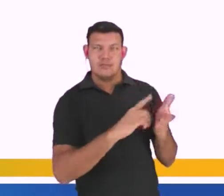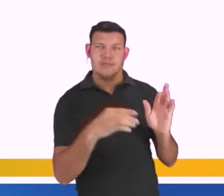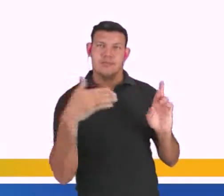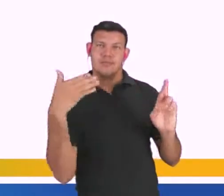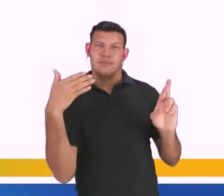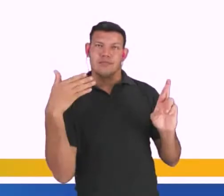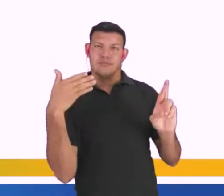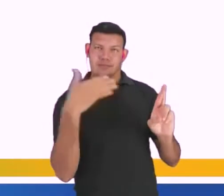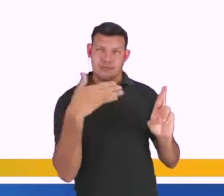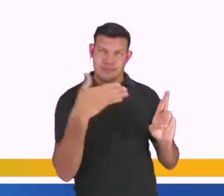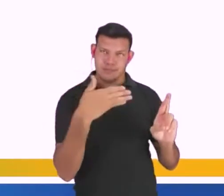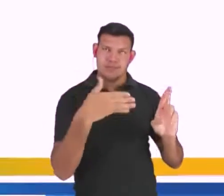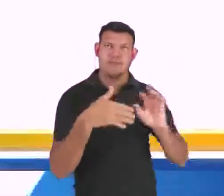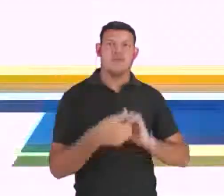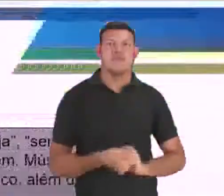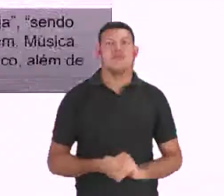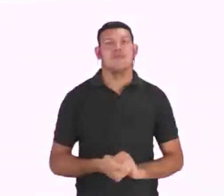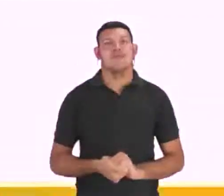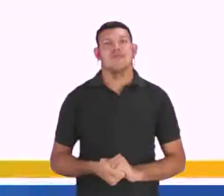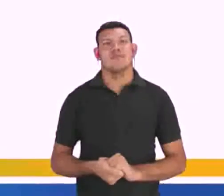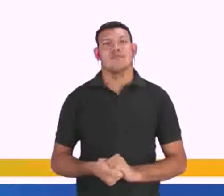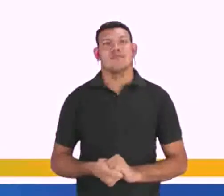principal representante dessa função.